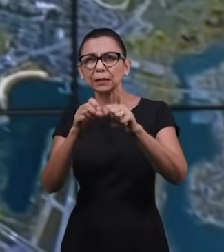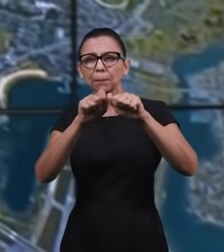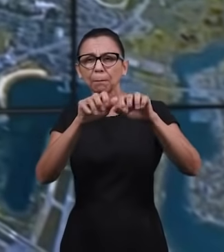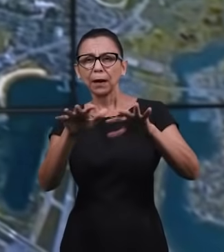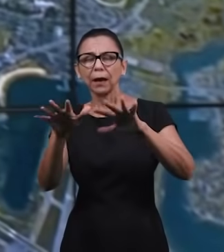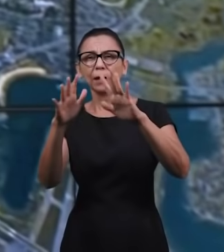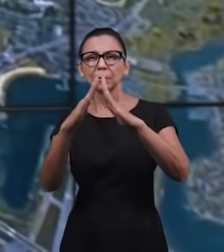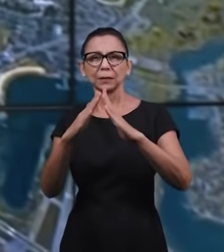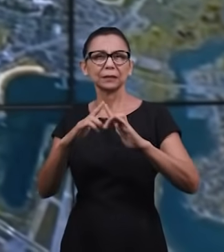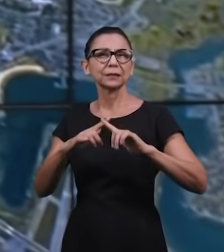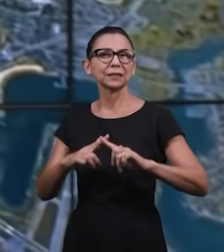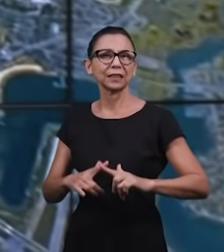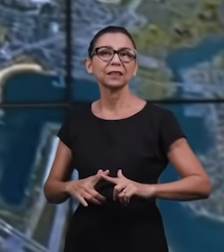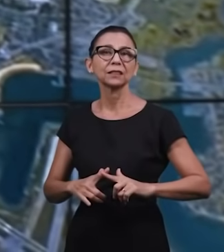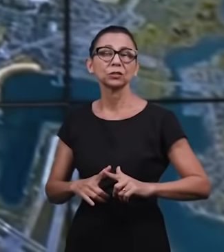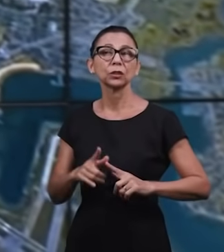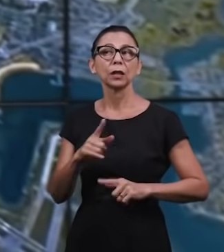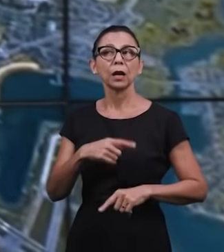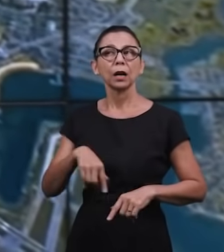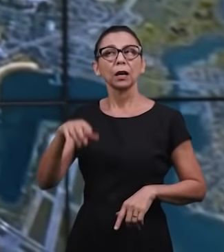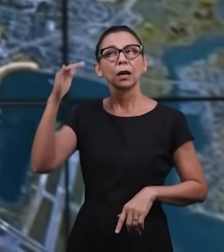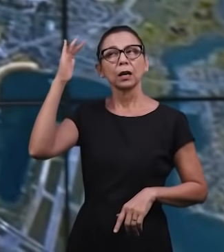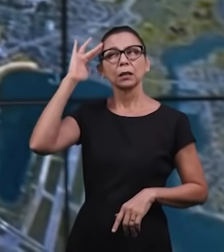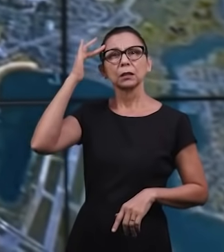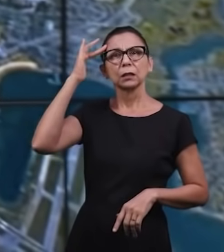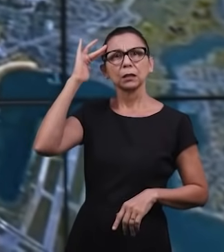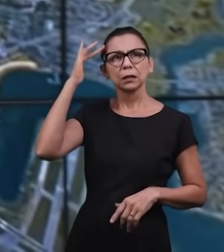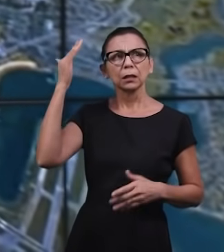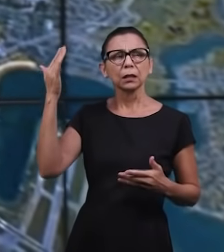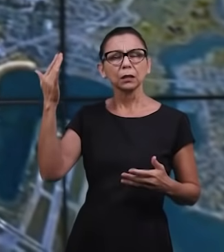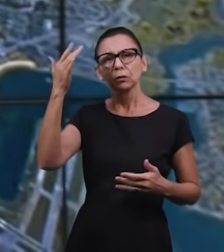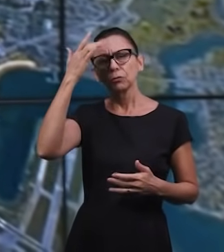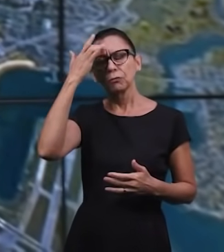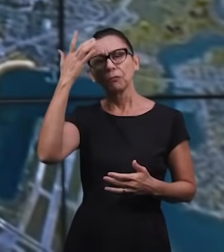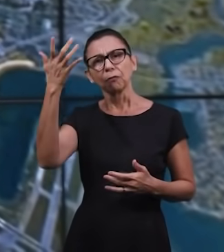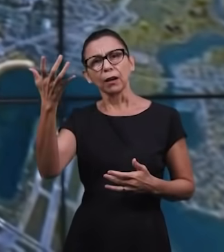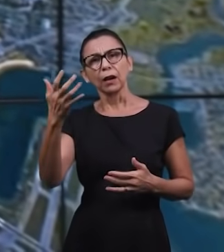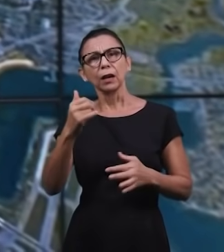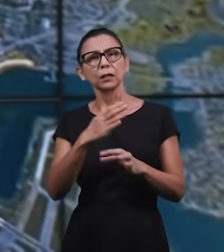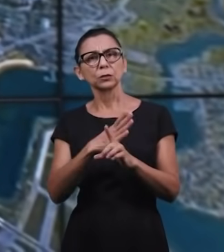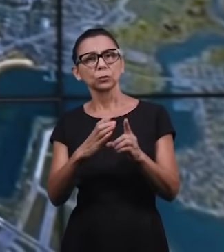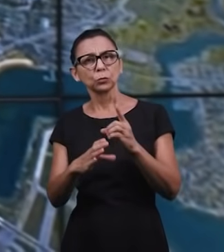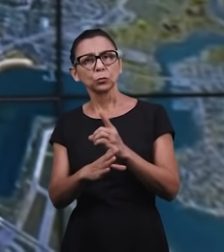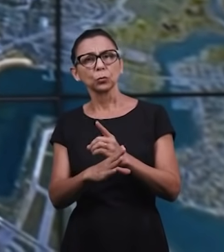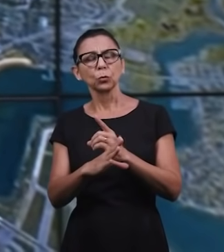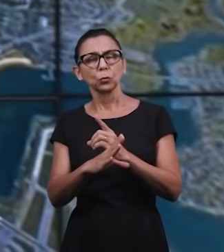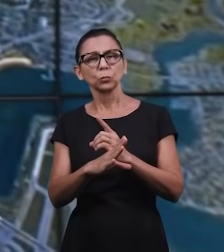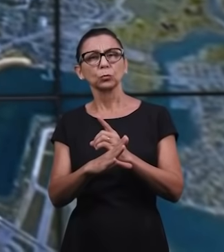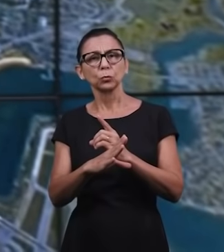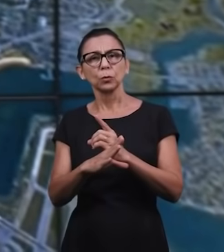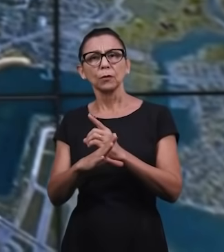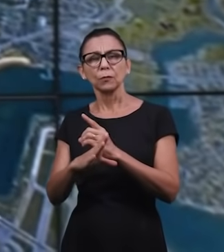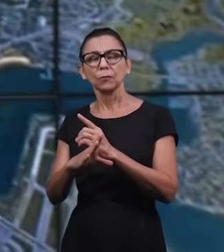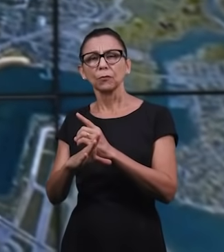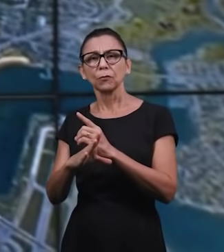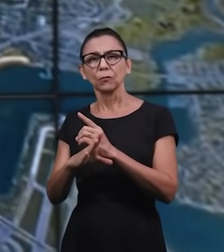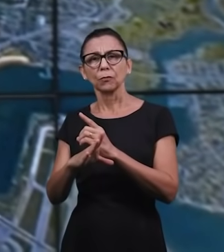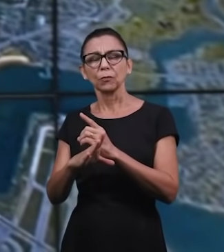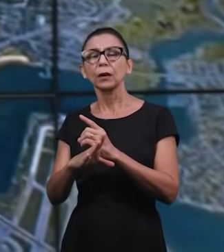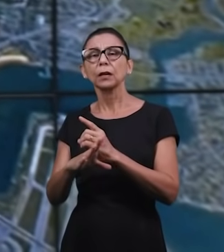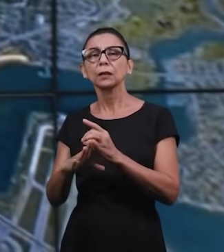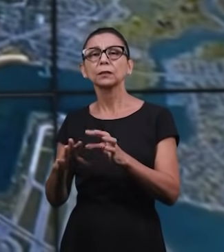né, para a igreja, e até mesmo o entendimento da doutrina nos cultos diários da igreja. Que